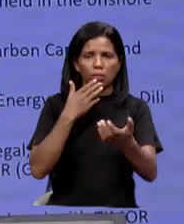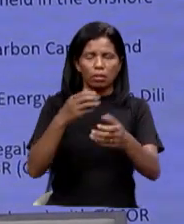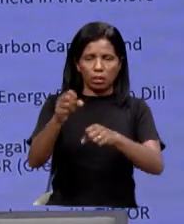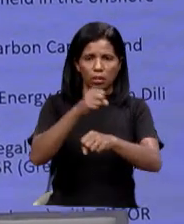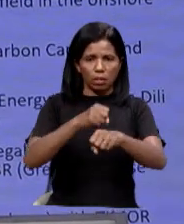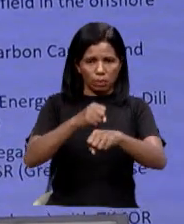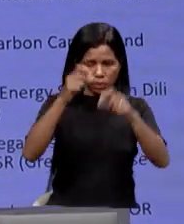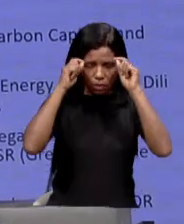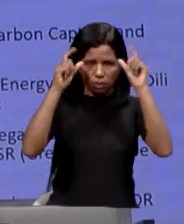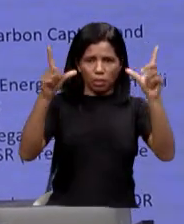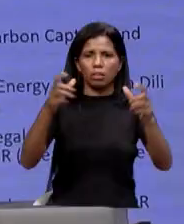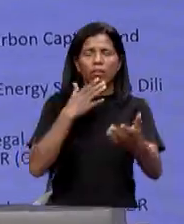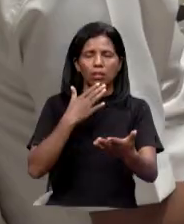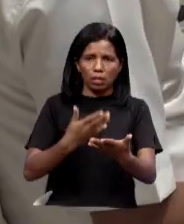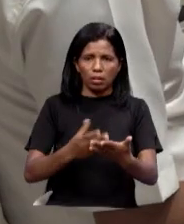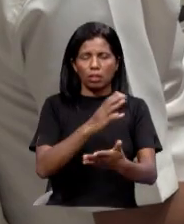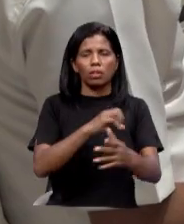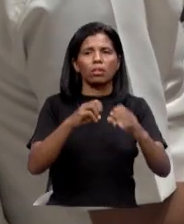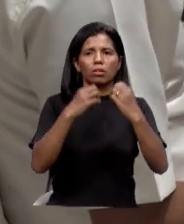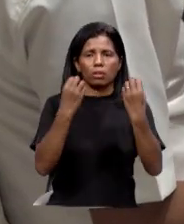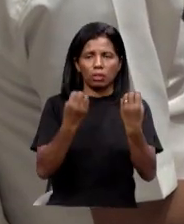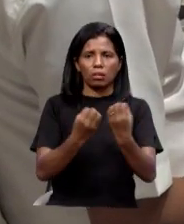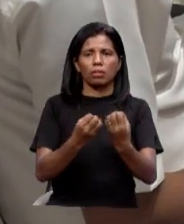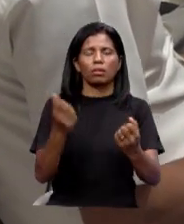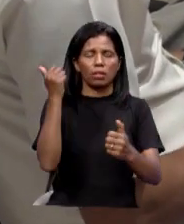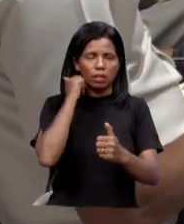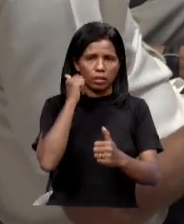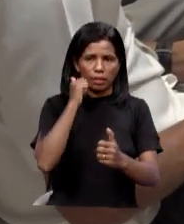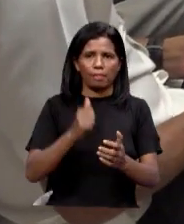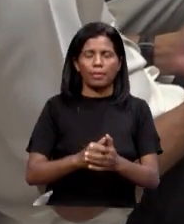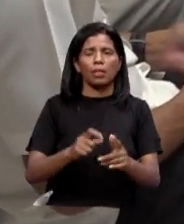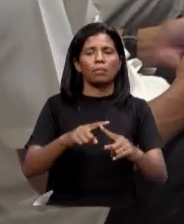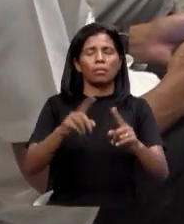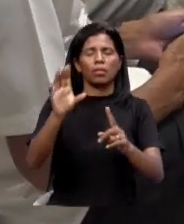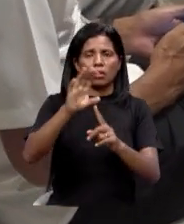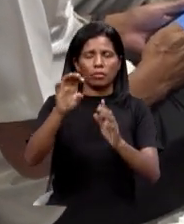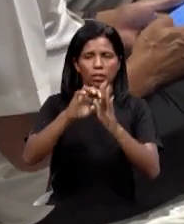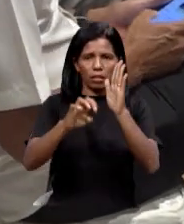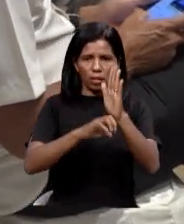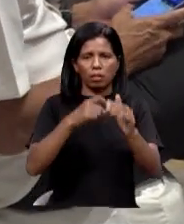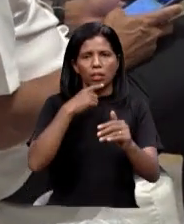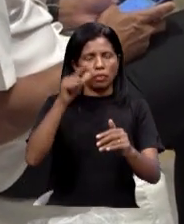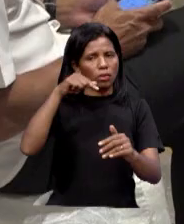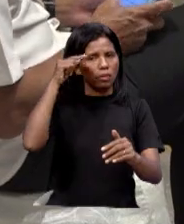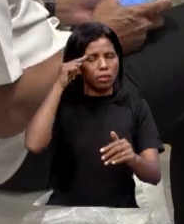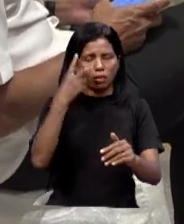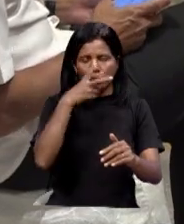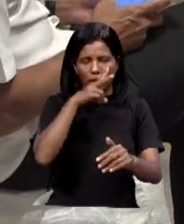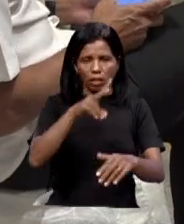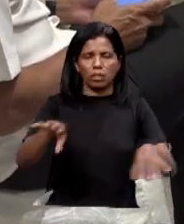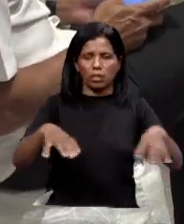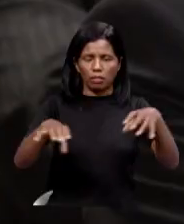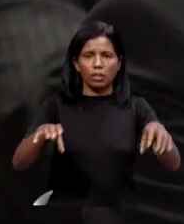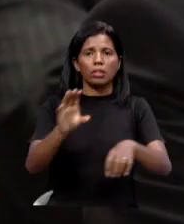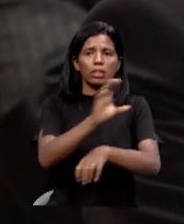dia no adesão Timor-Leste ni a organização regional ASEAN. BBC fi stadu suzere pe guvernul atu melhora serviciu autoridade de segurança